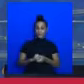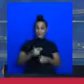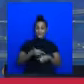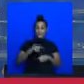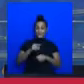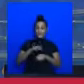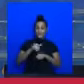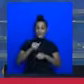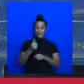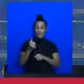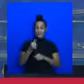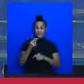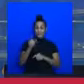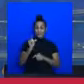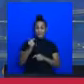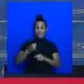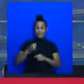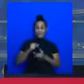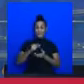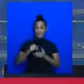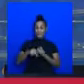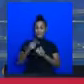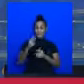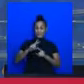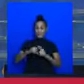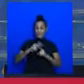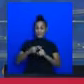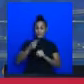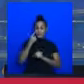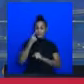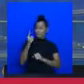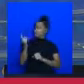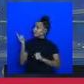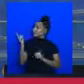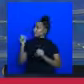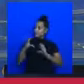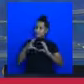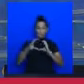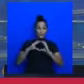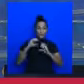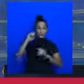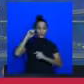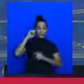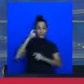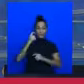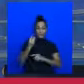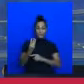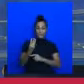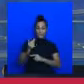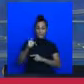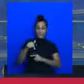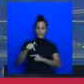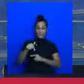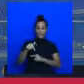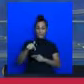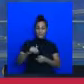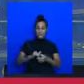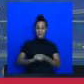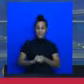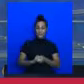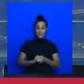E agora vamos chamar o sexto e último número do segundo sorteio da dupla cena. Bola preta, 37. Preta,